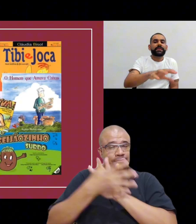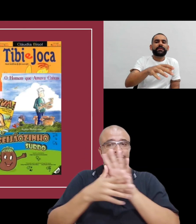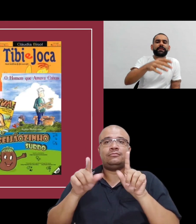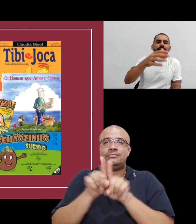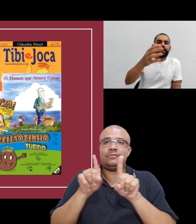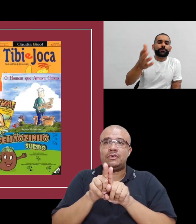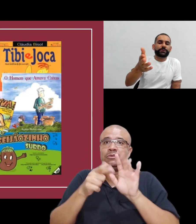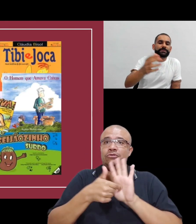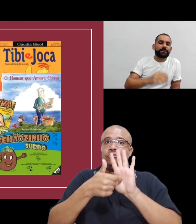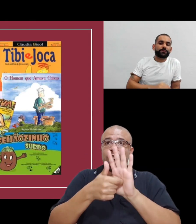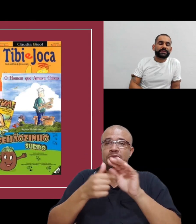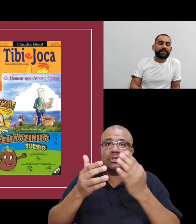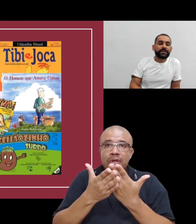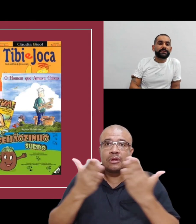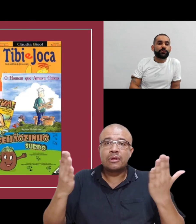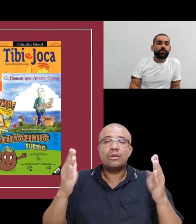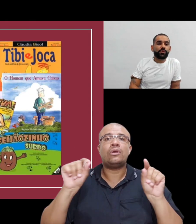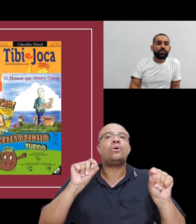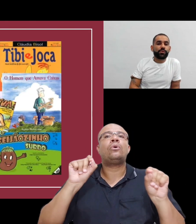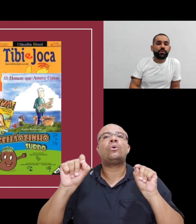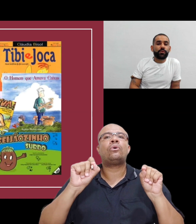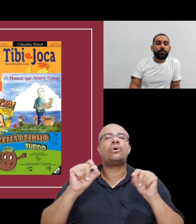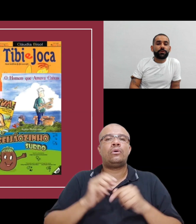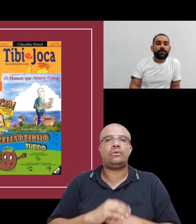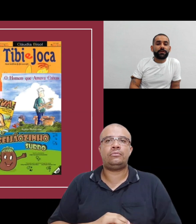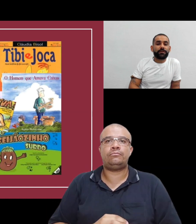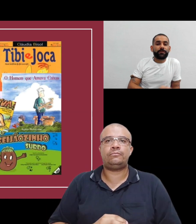aí eu trouxe para vocês